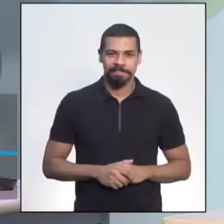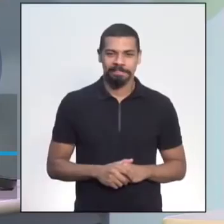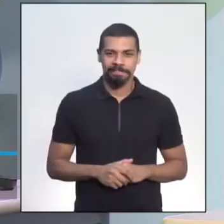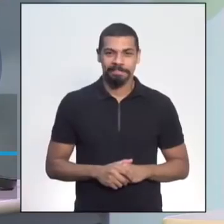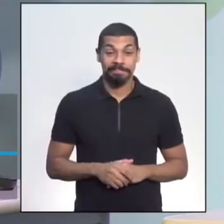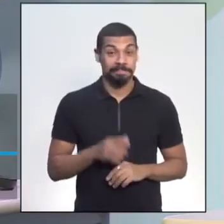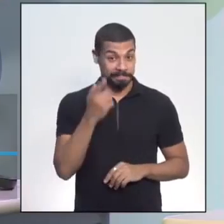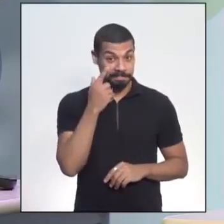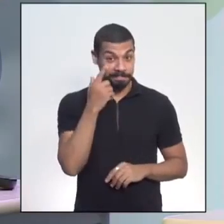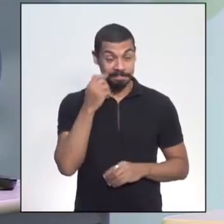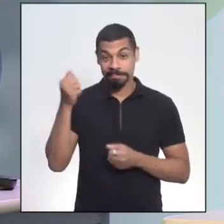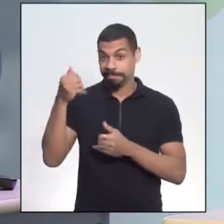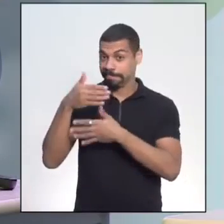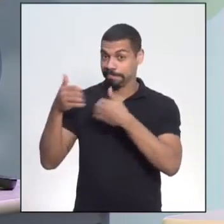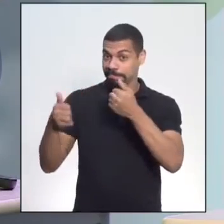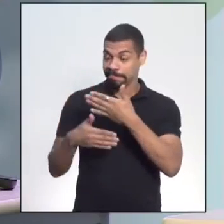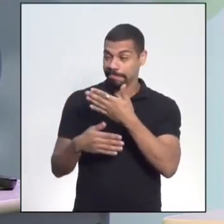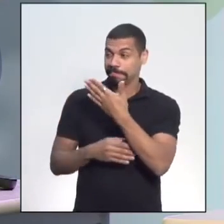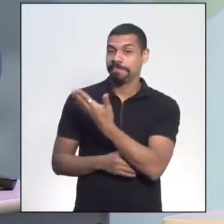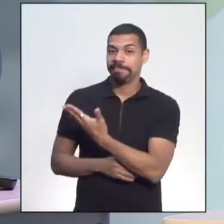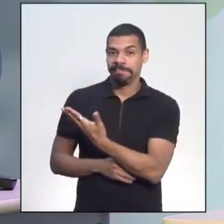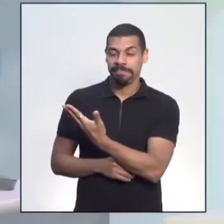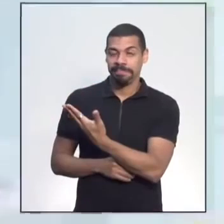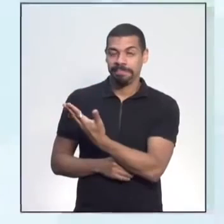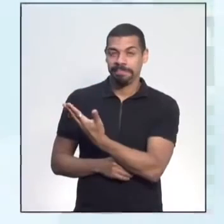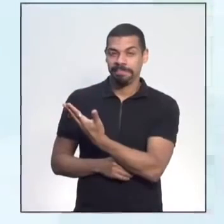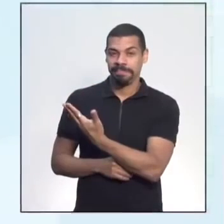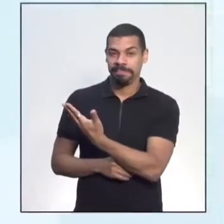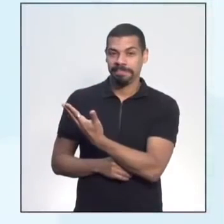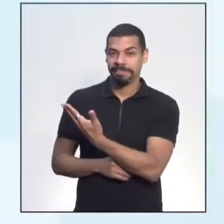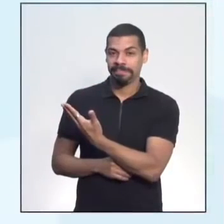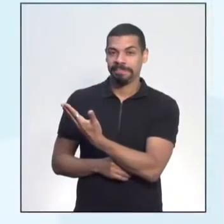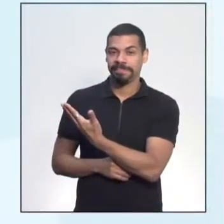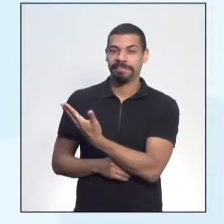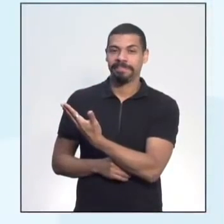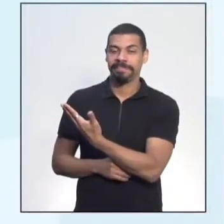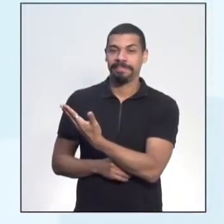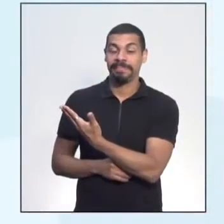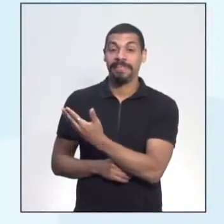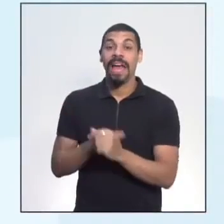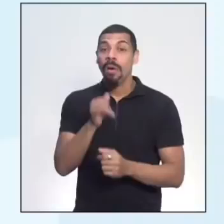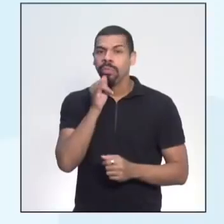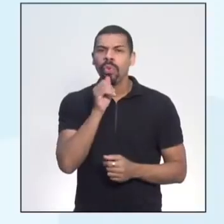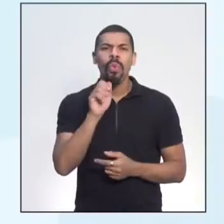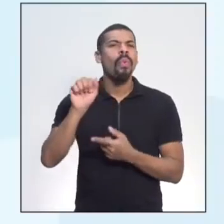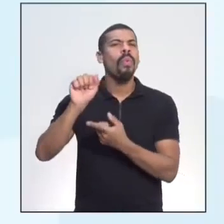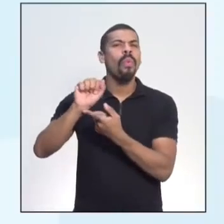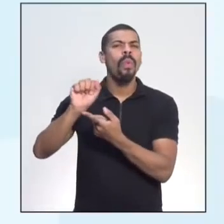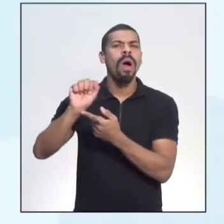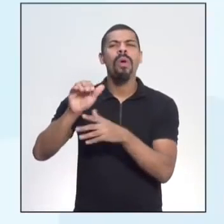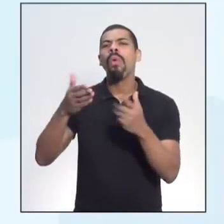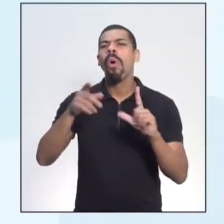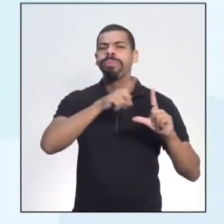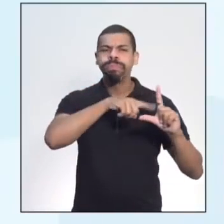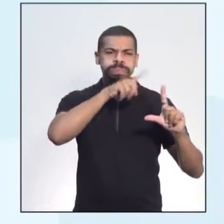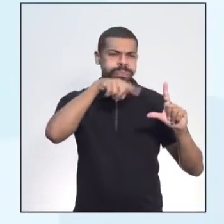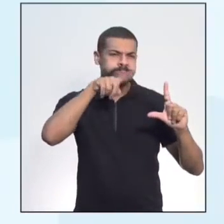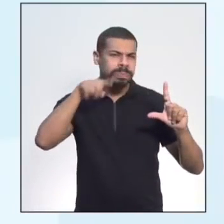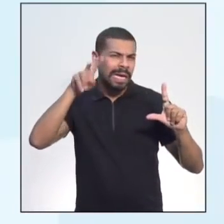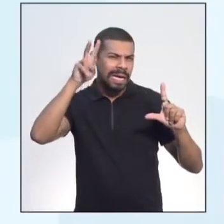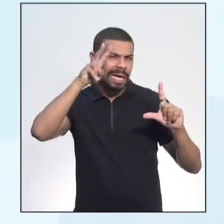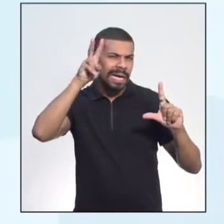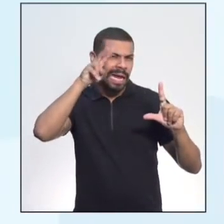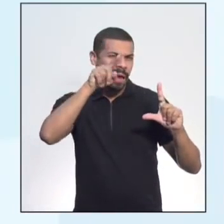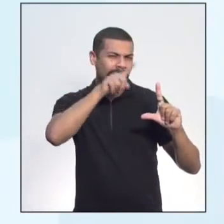Então, slide da resposta, por favor. Bom, o item A, qual é o gráfico do item A? Então, se você lembrar